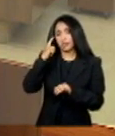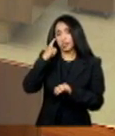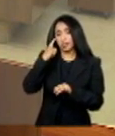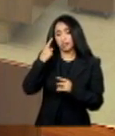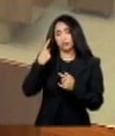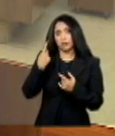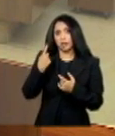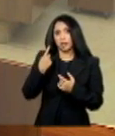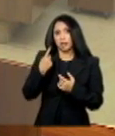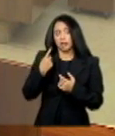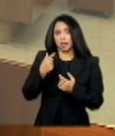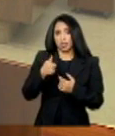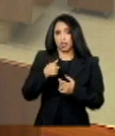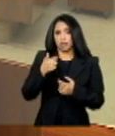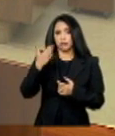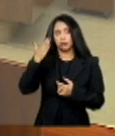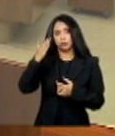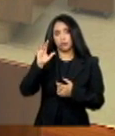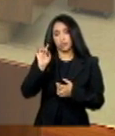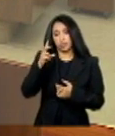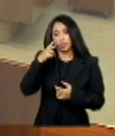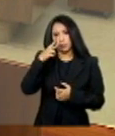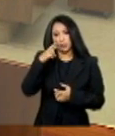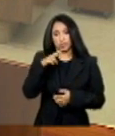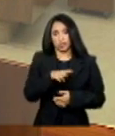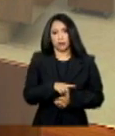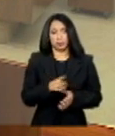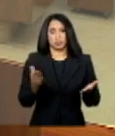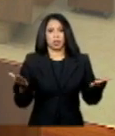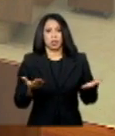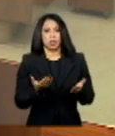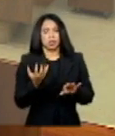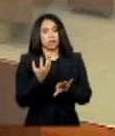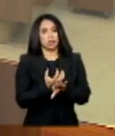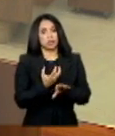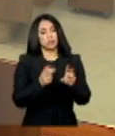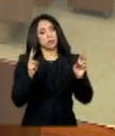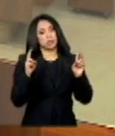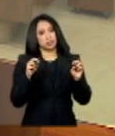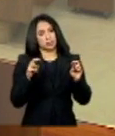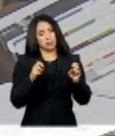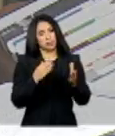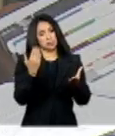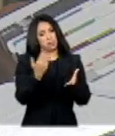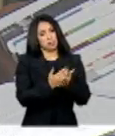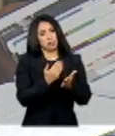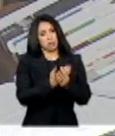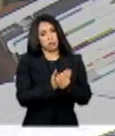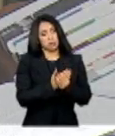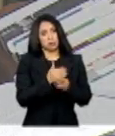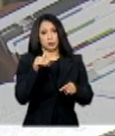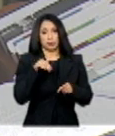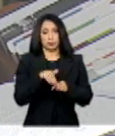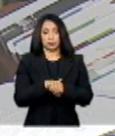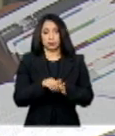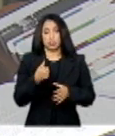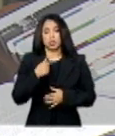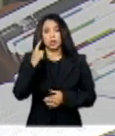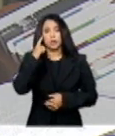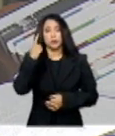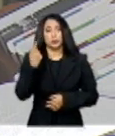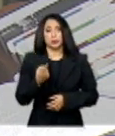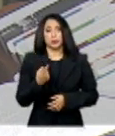tomei conhecimento apenas agora ea matéria que está sendo veiculada em lista eo qualquer maneira penso que para